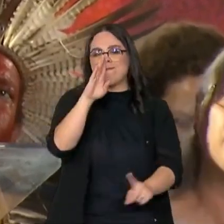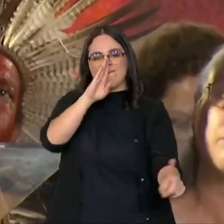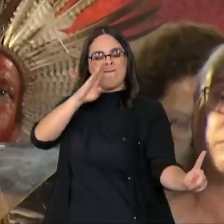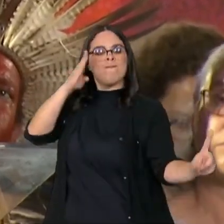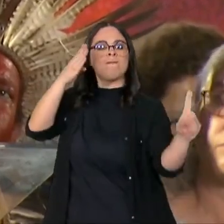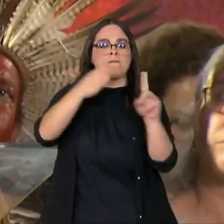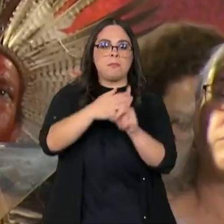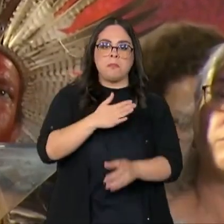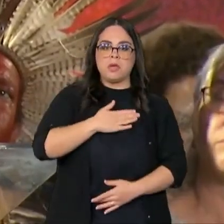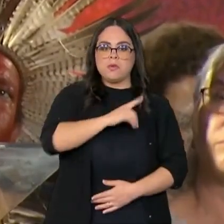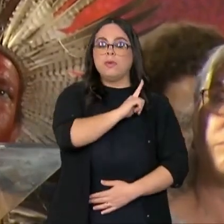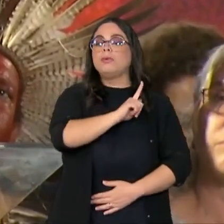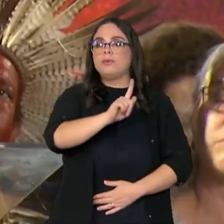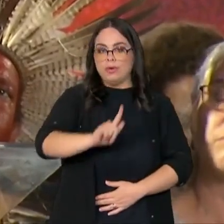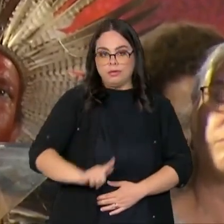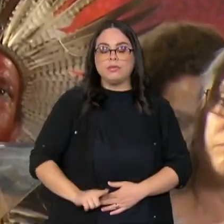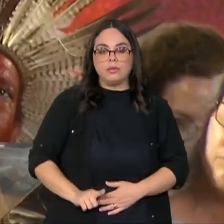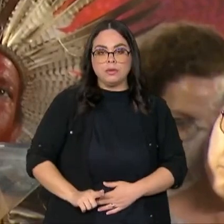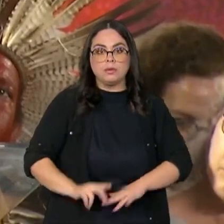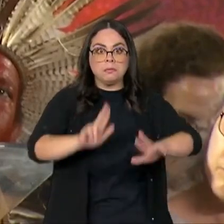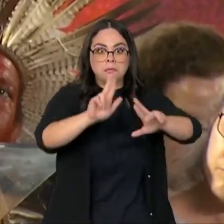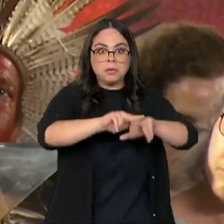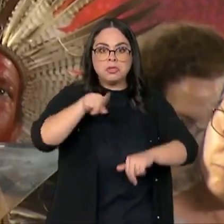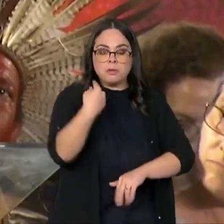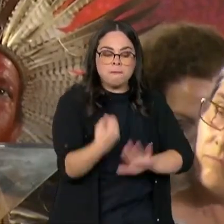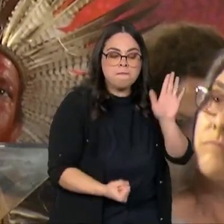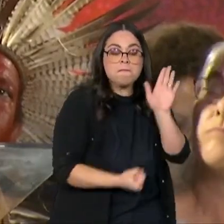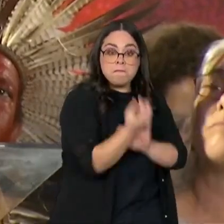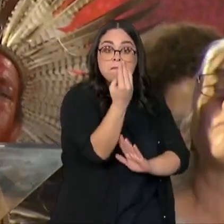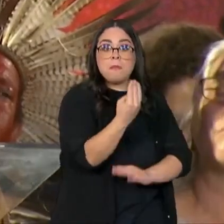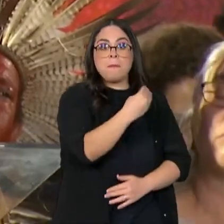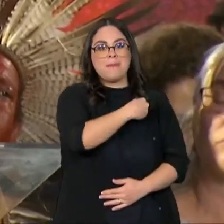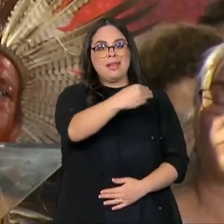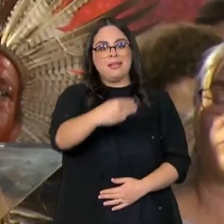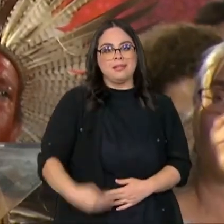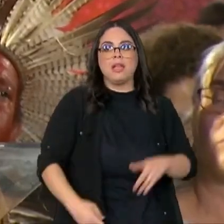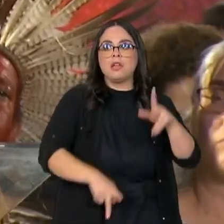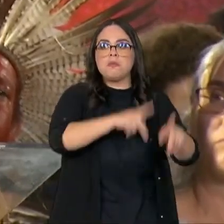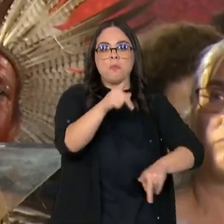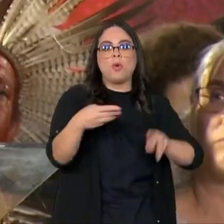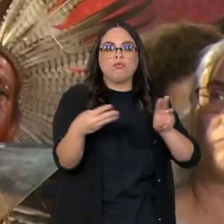do meu governo. Por isso, criamos o Ministério dos Povos Indígenas.